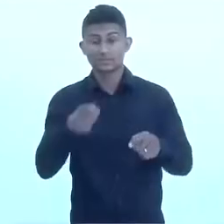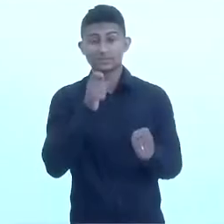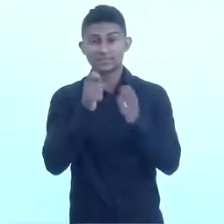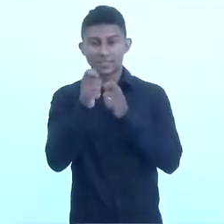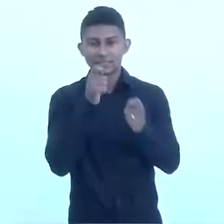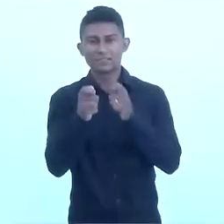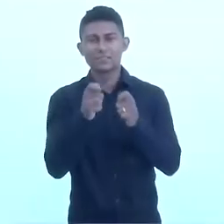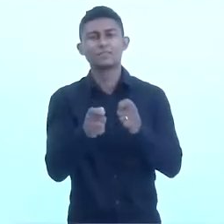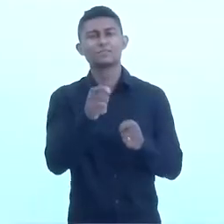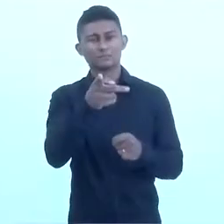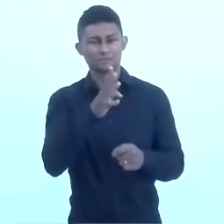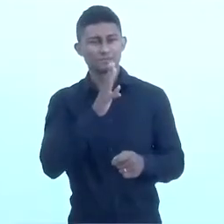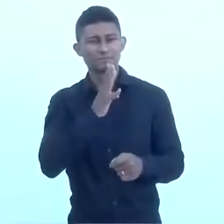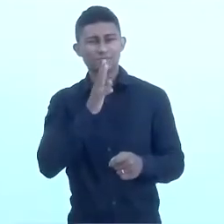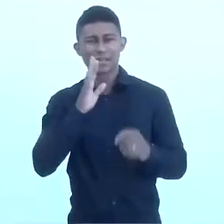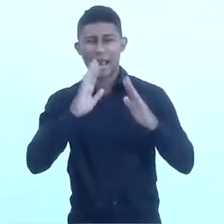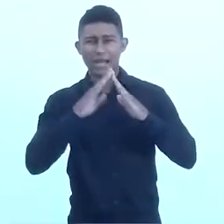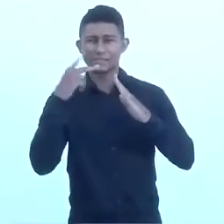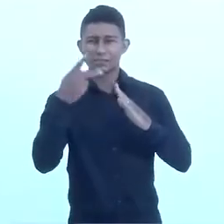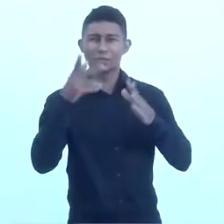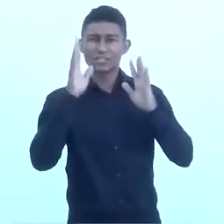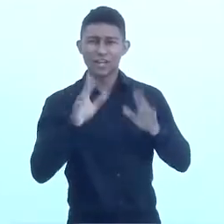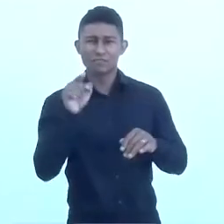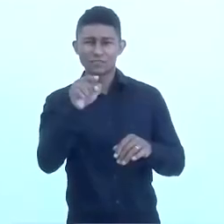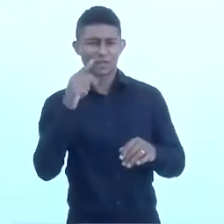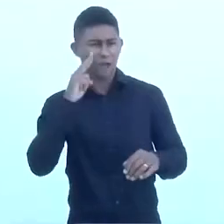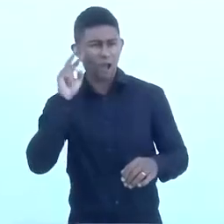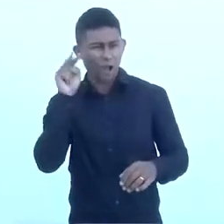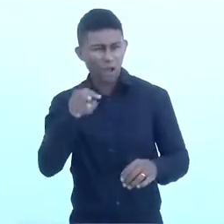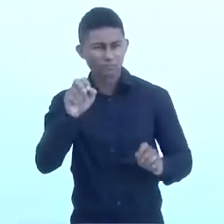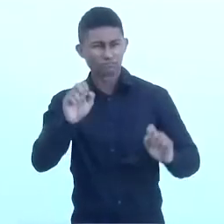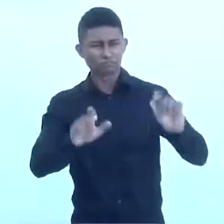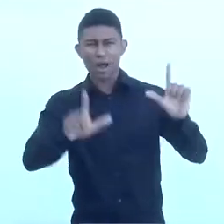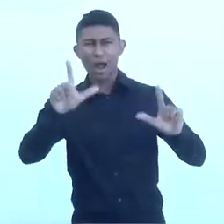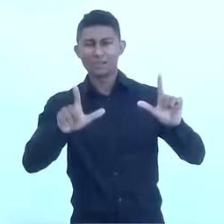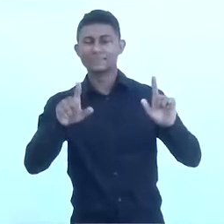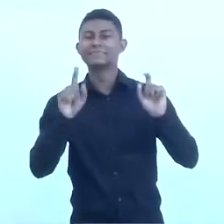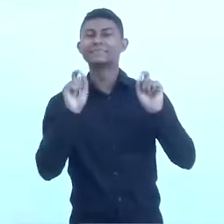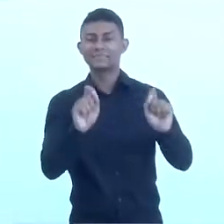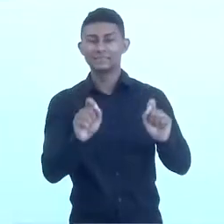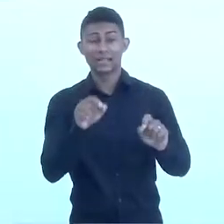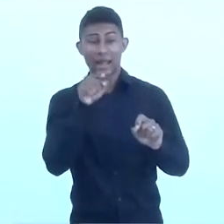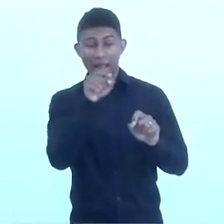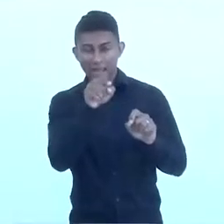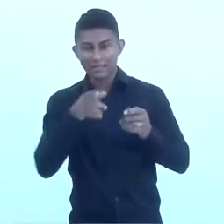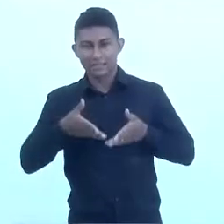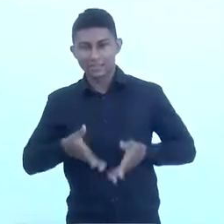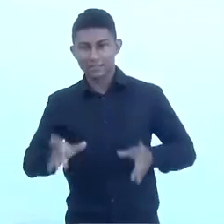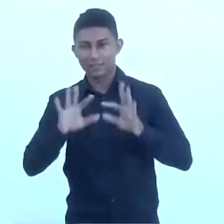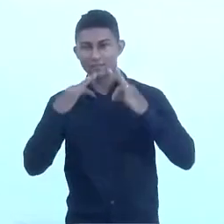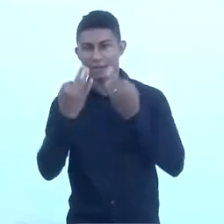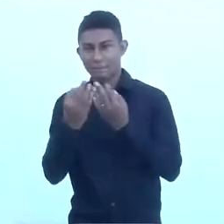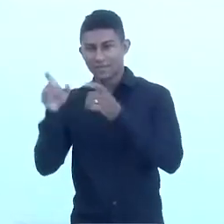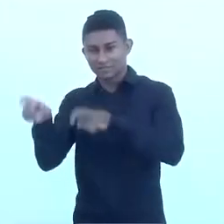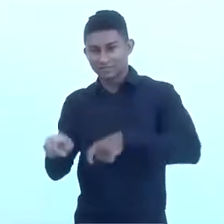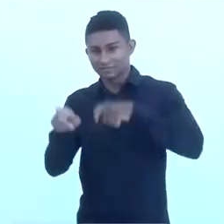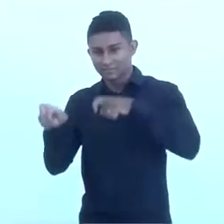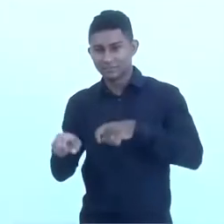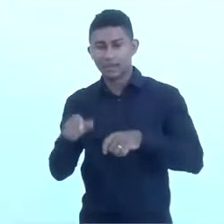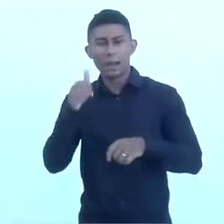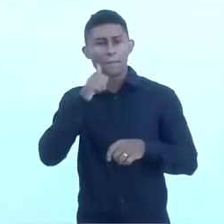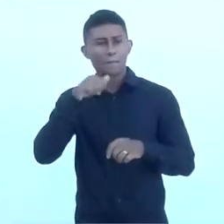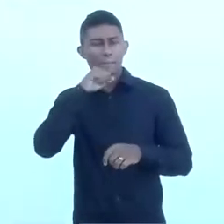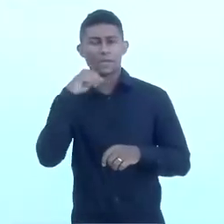Eu vou entrevistar alguém que já entrou na sua casa várias vezes. Presta atenção. Nasceu em uma família de agricultores, filho